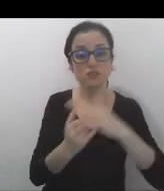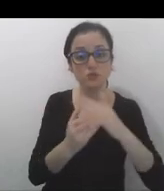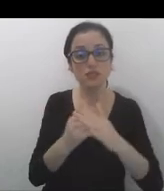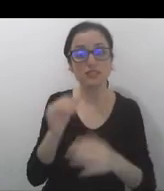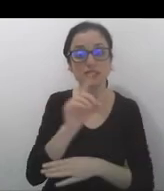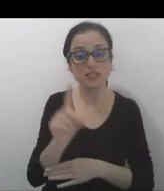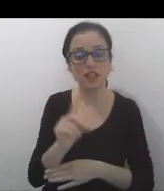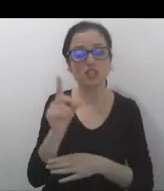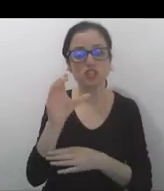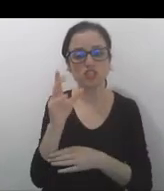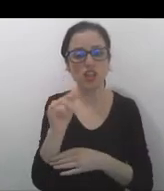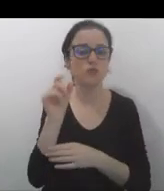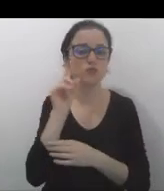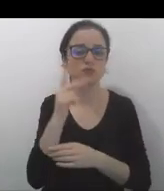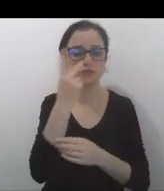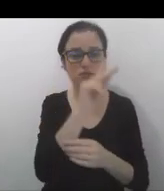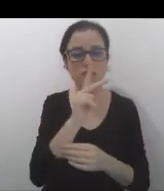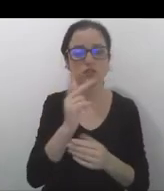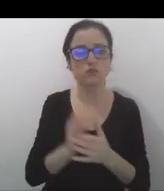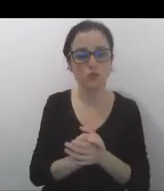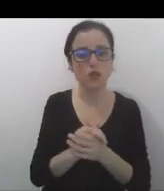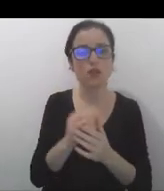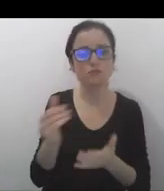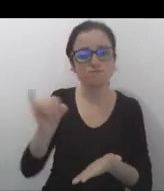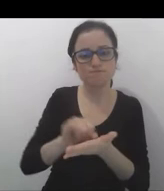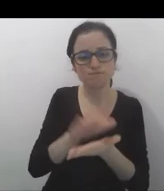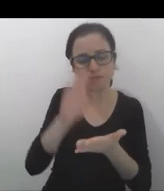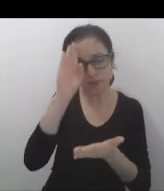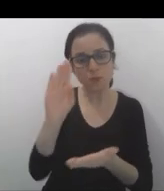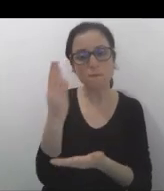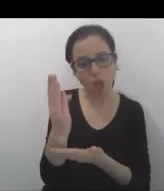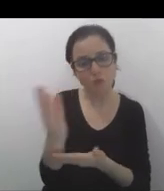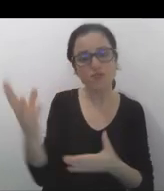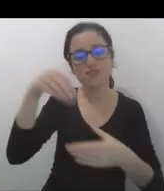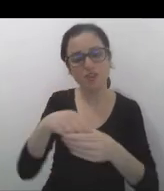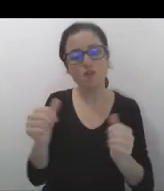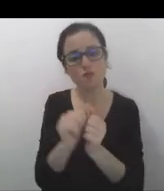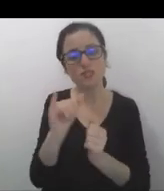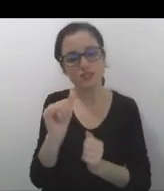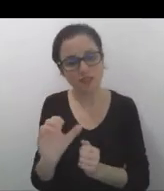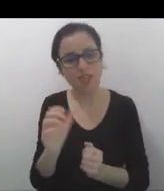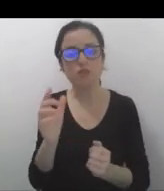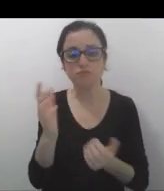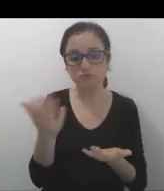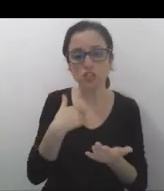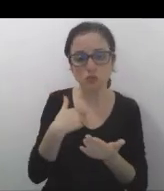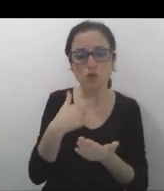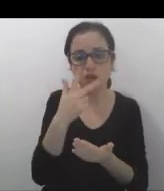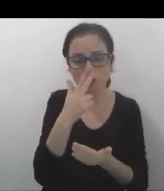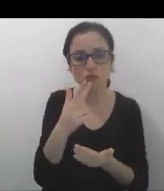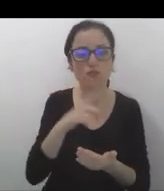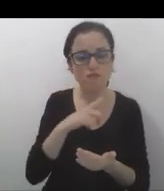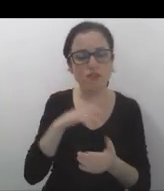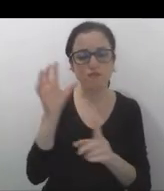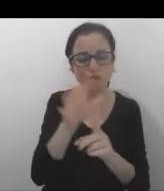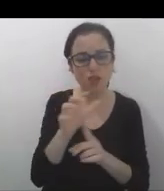currículo do Institute of Design de Chicago, que tem matriz bauhausiana com o IAC. Então, sim,